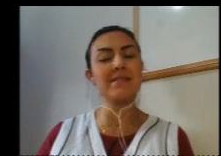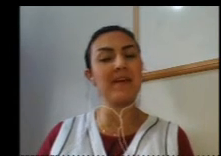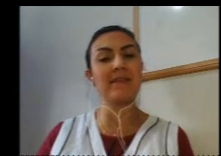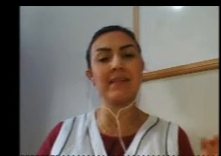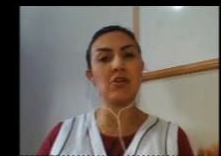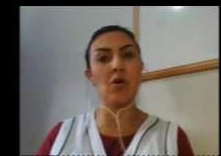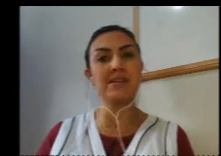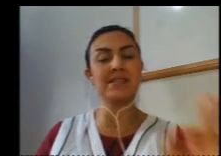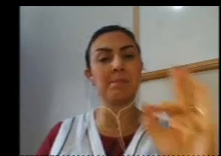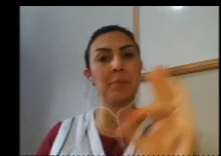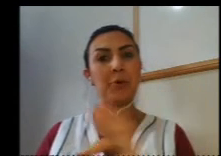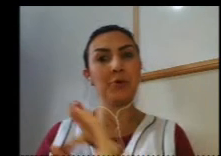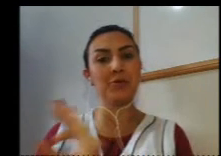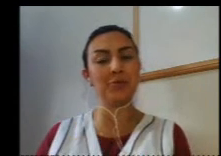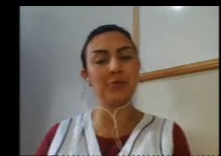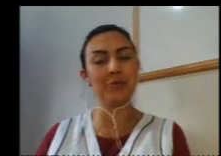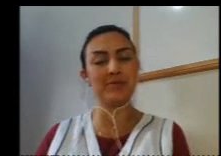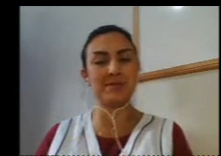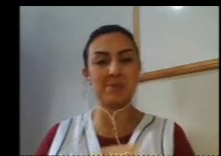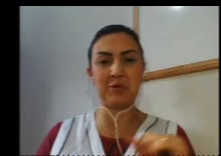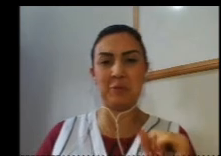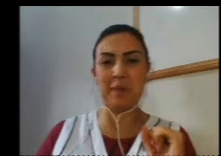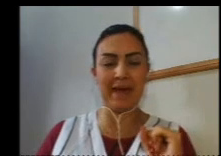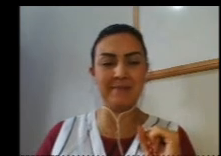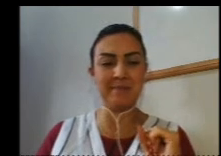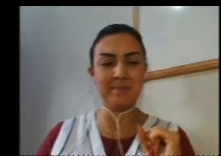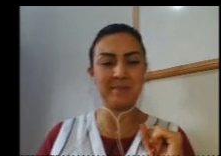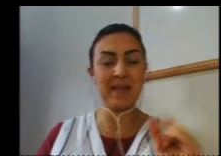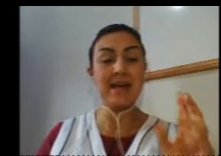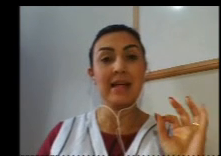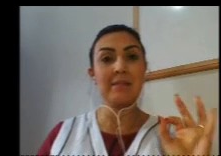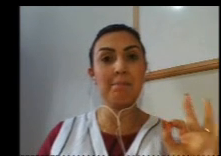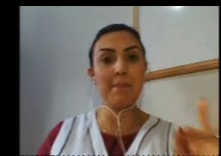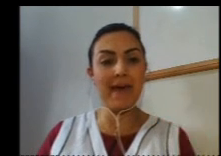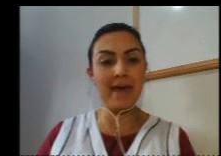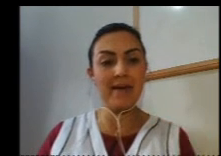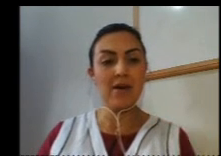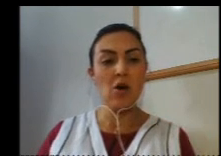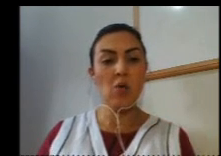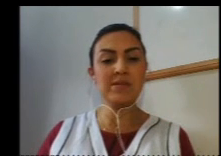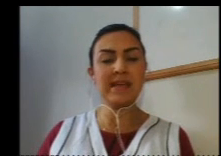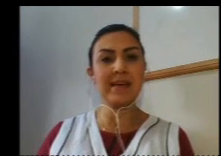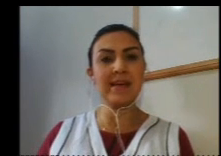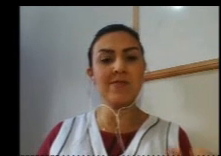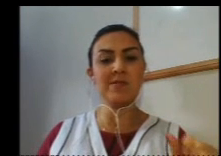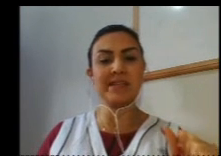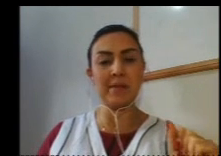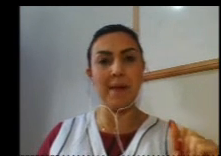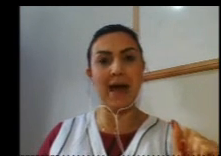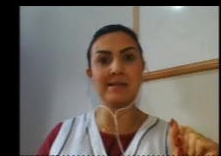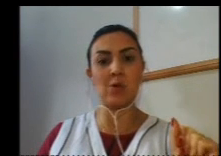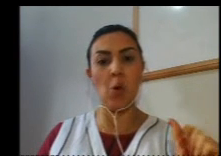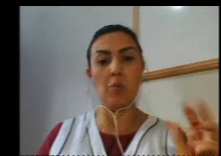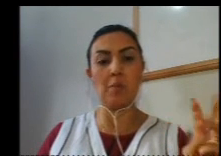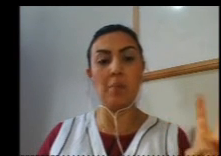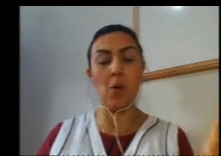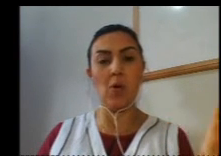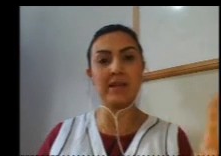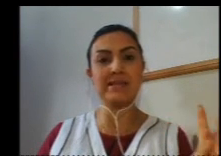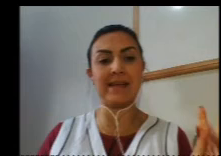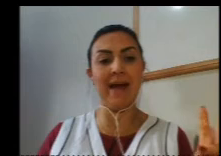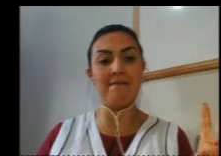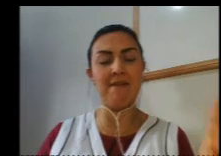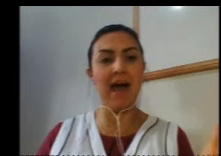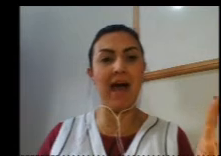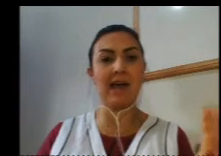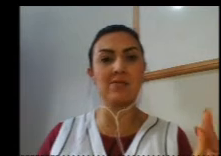colhem e vendem os produtos. Muito bem. B. Os que criam os animais, como